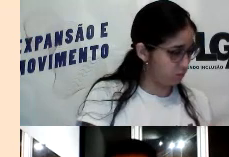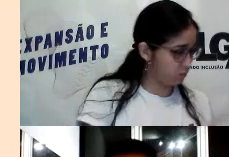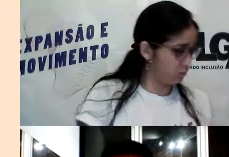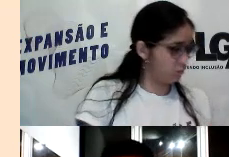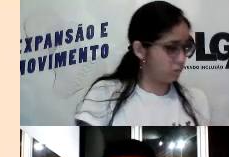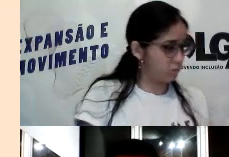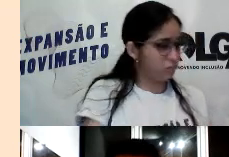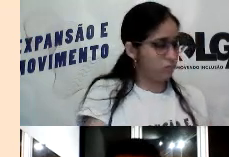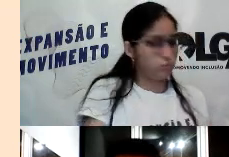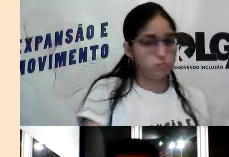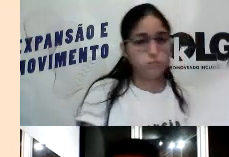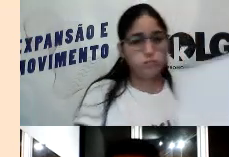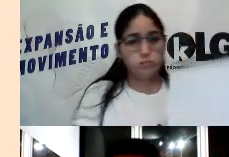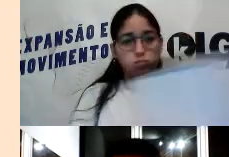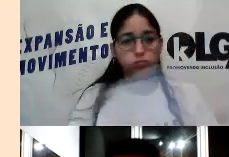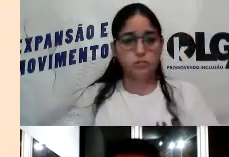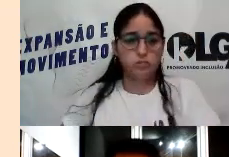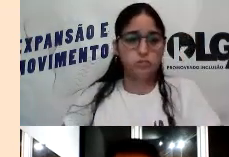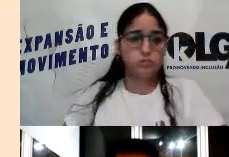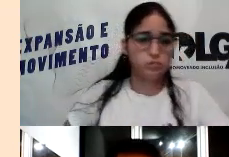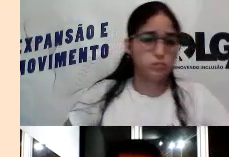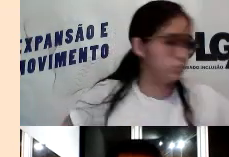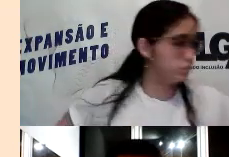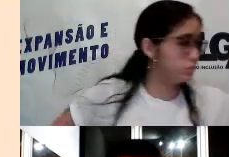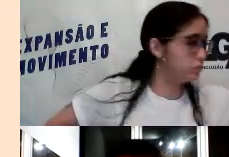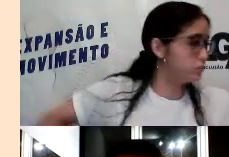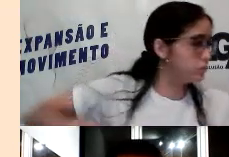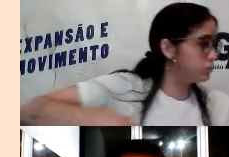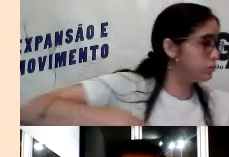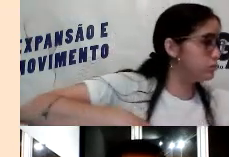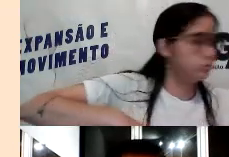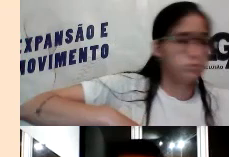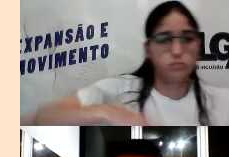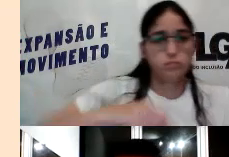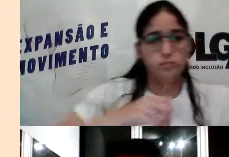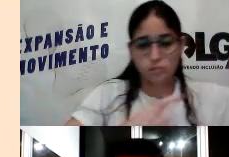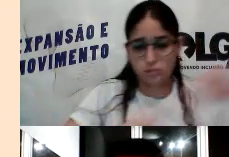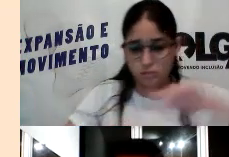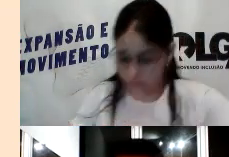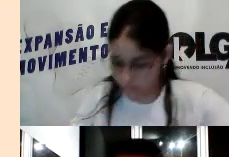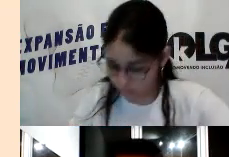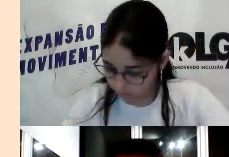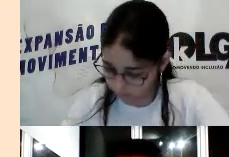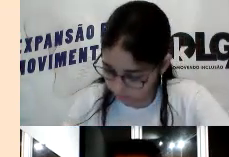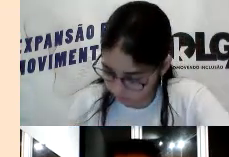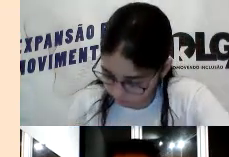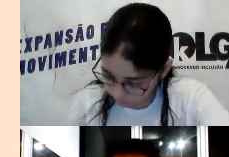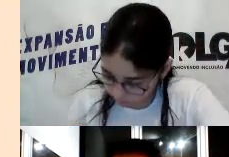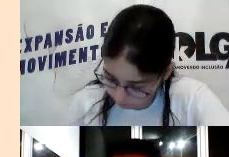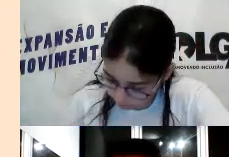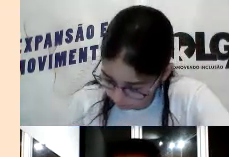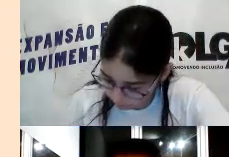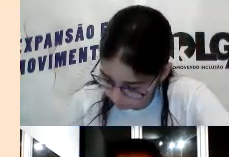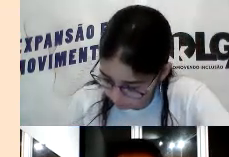entender o momento que isso vai ser pertinente e que a gente vai conseguir uma informação adequada disso. O que um pai e